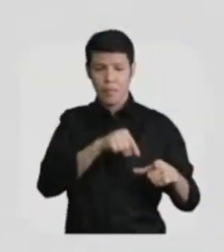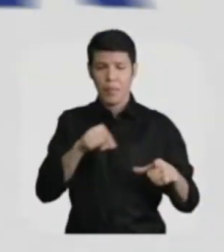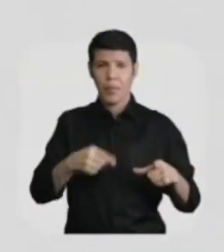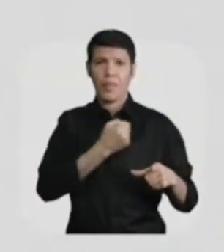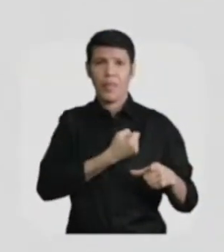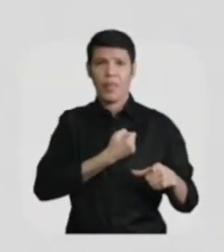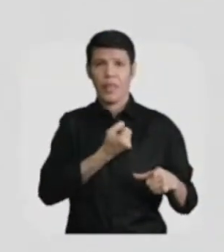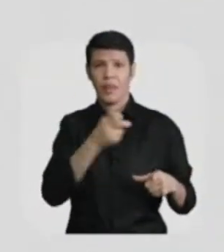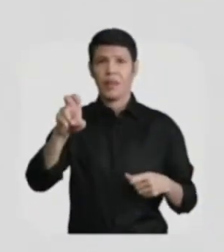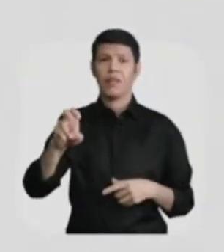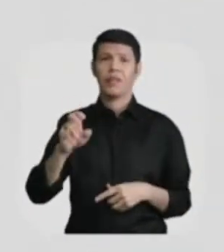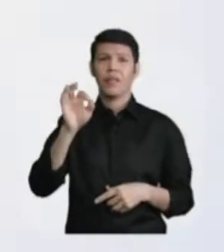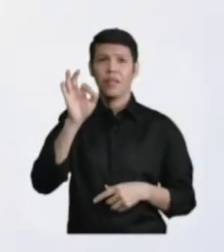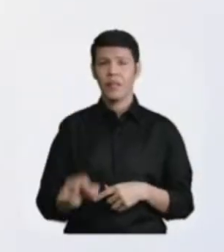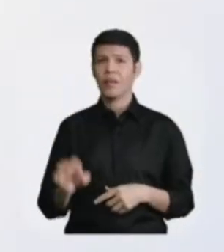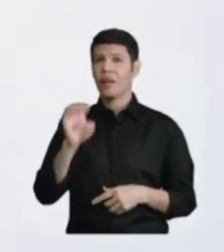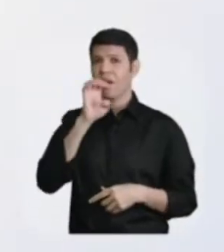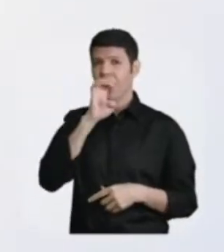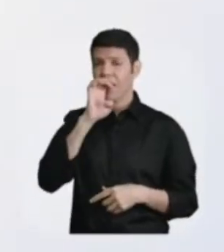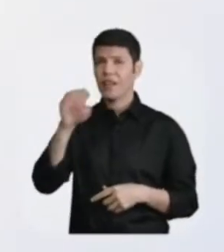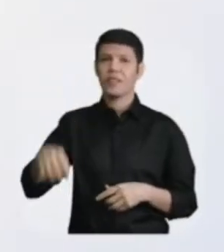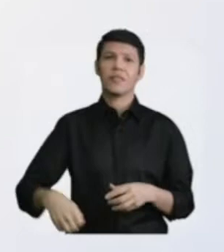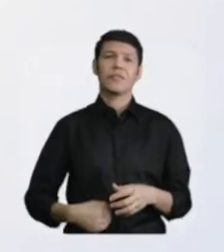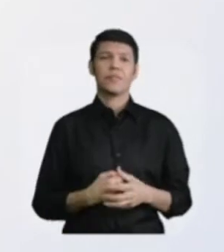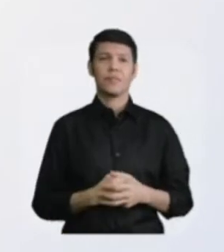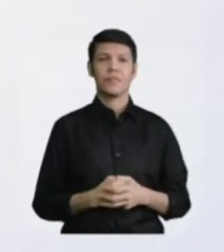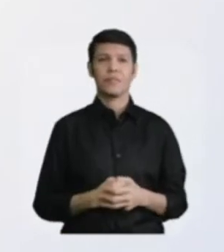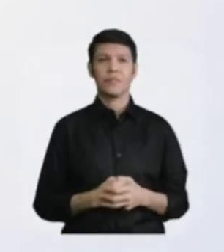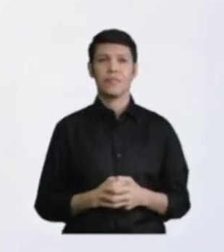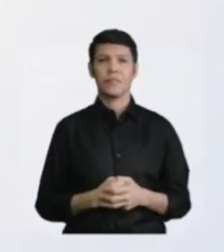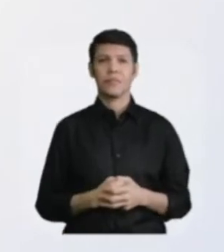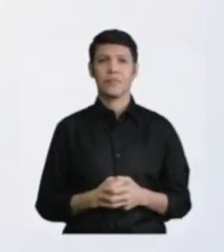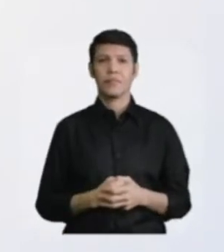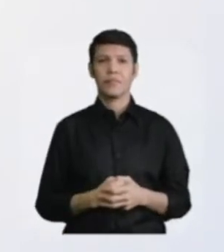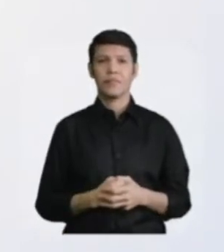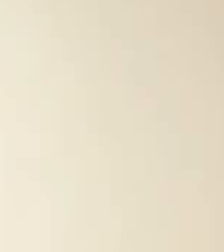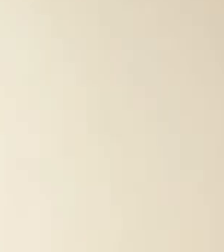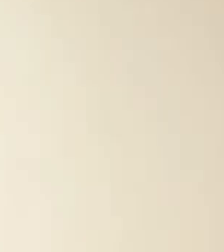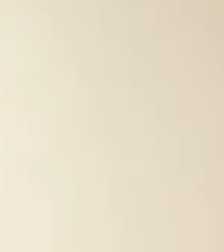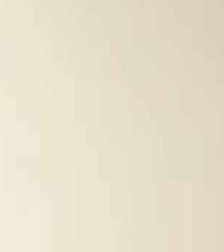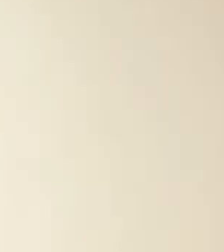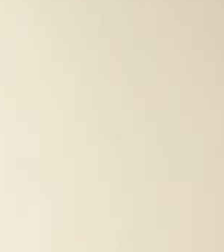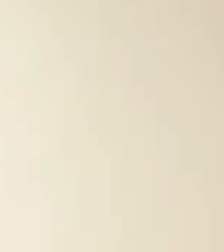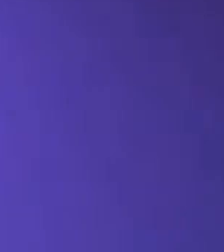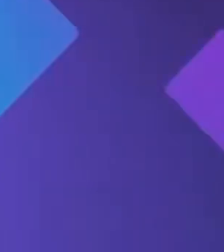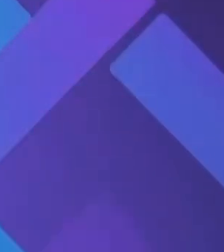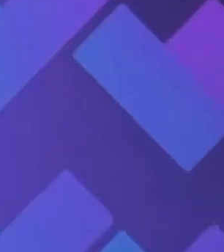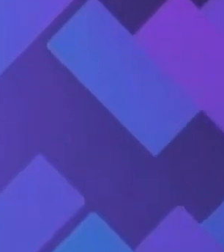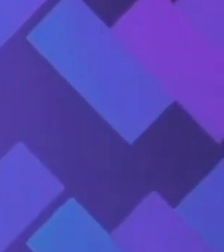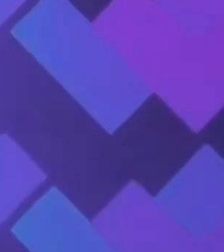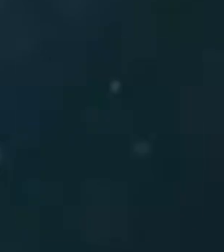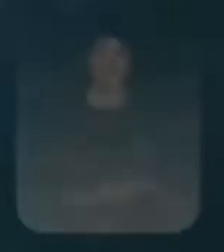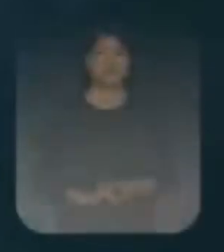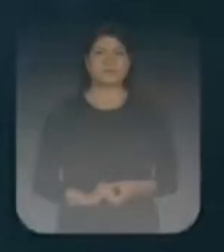mudar, tem que mudar. Vote Eduardo 15.